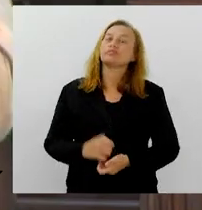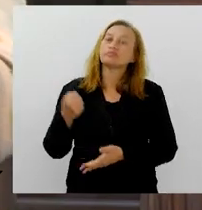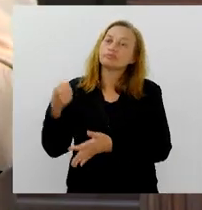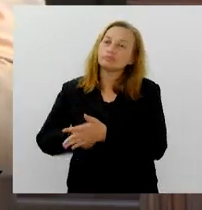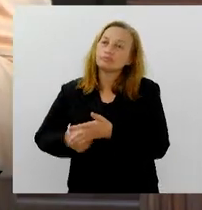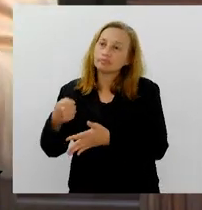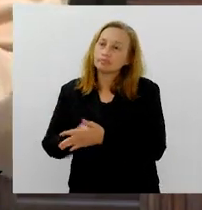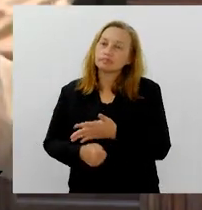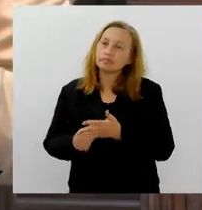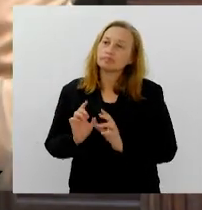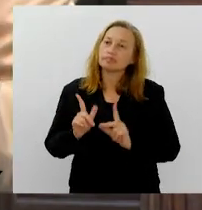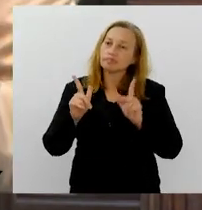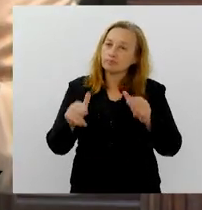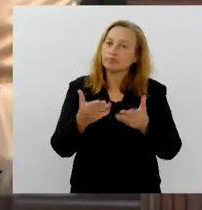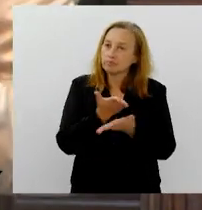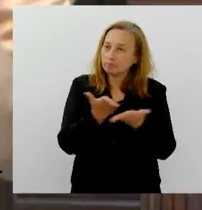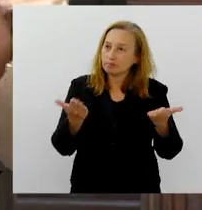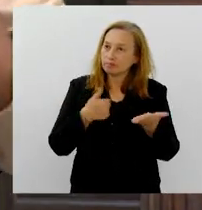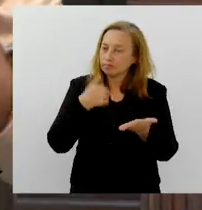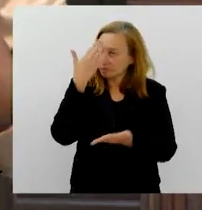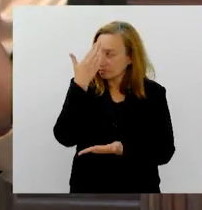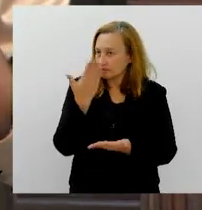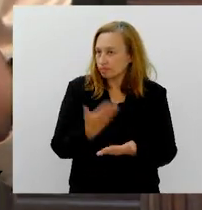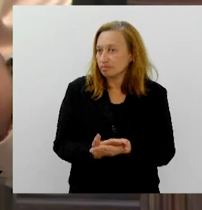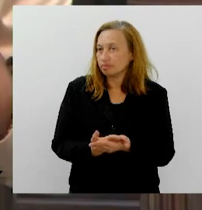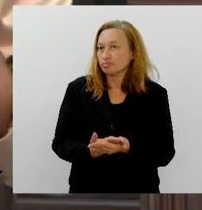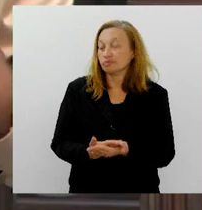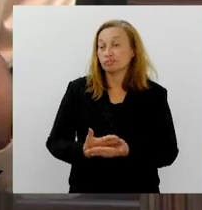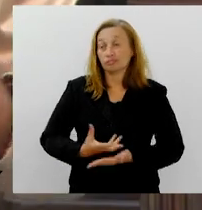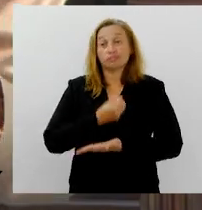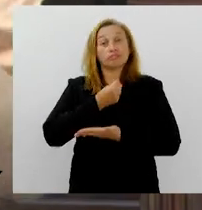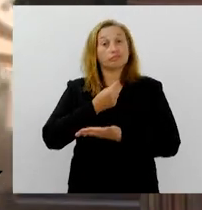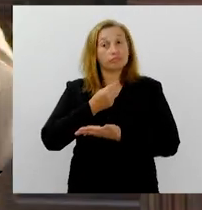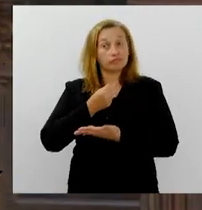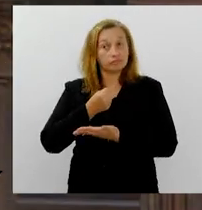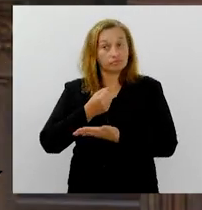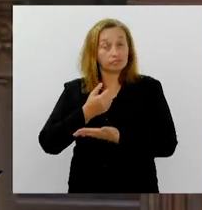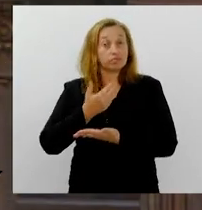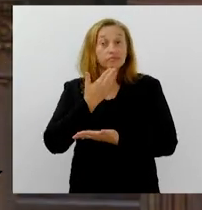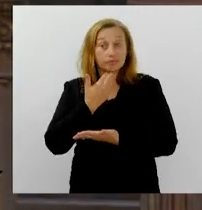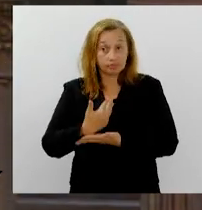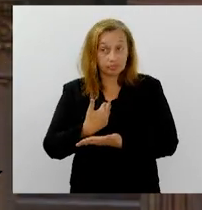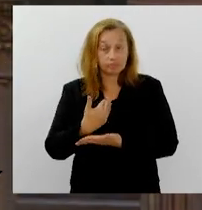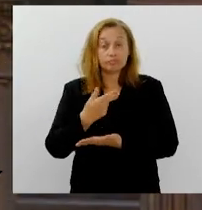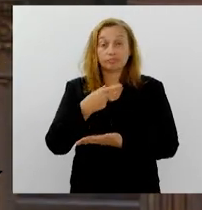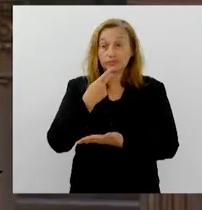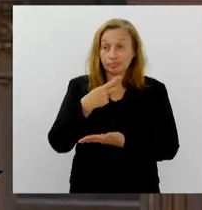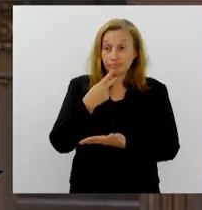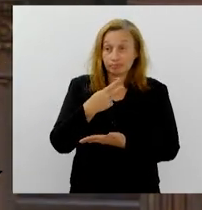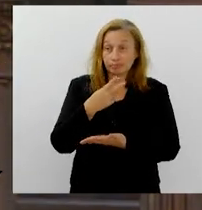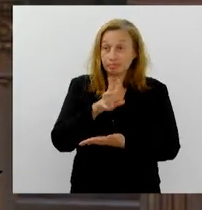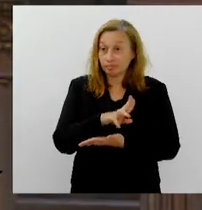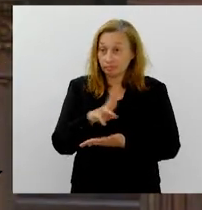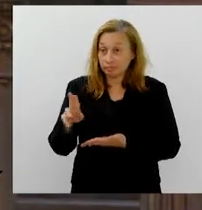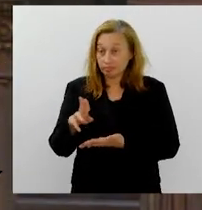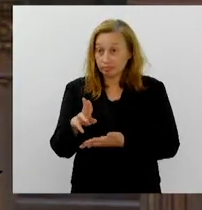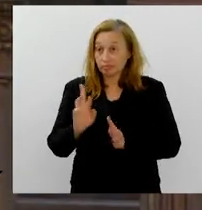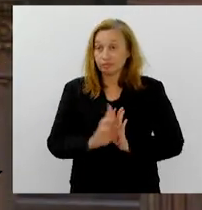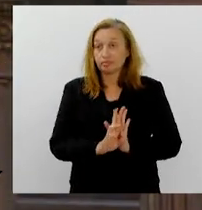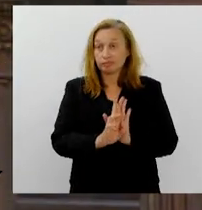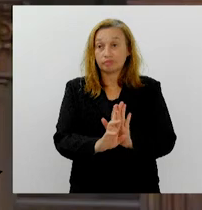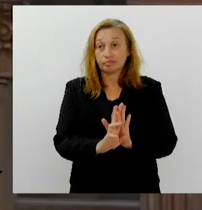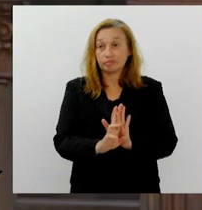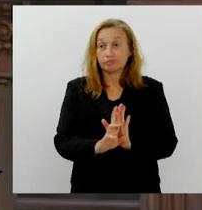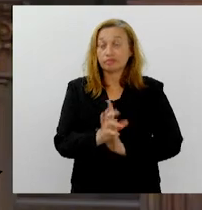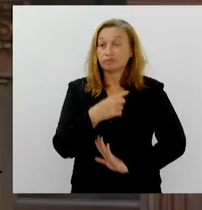de vocês, eu acredito. Me pegaram de surpresa, me pediram para falar em nome dos representantes. Nós